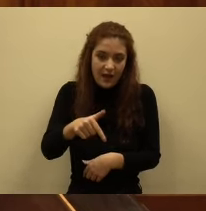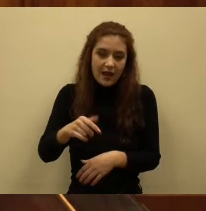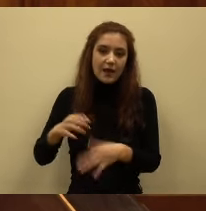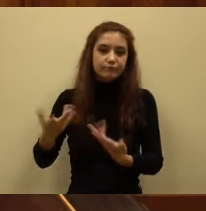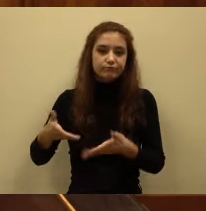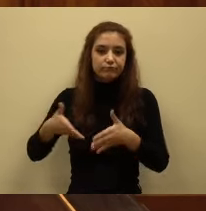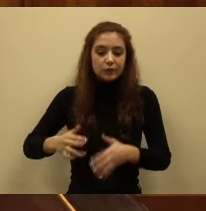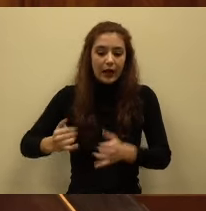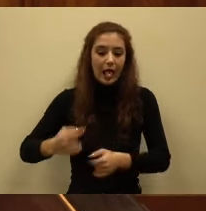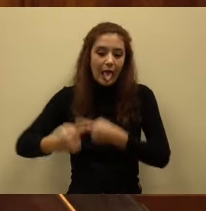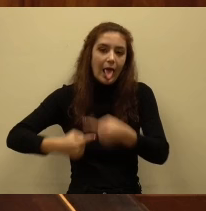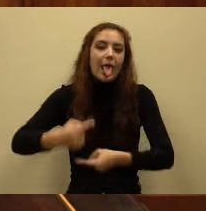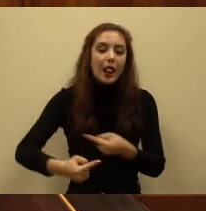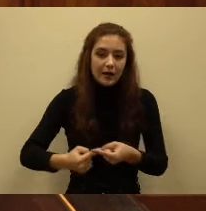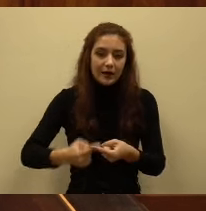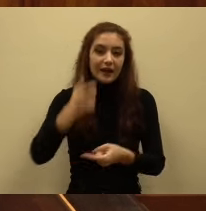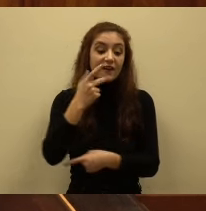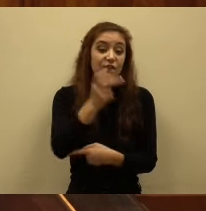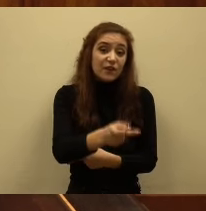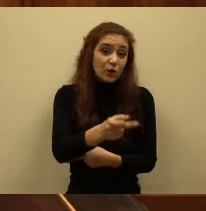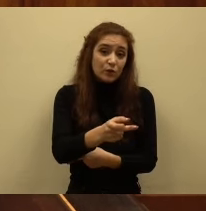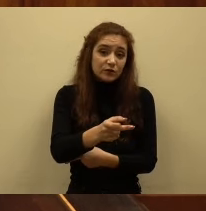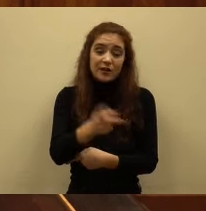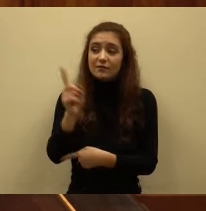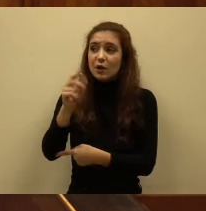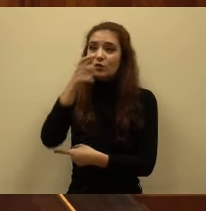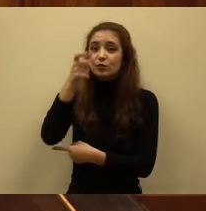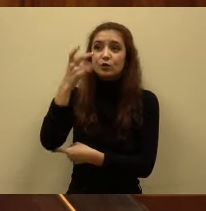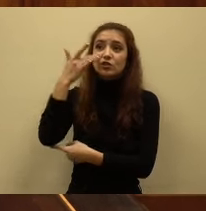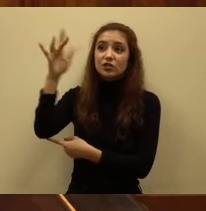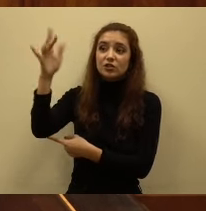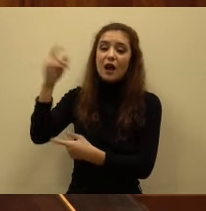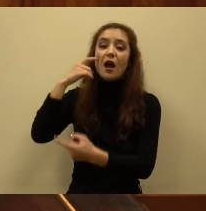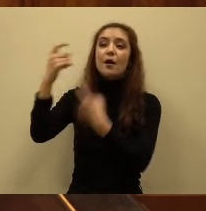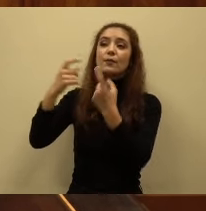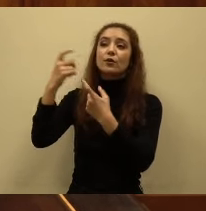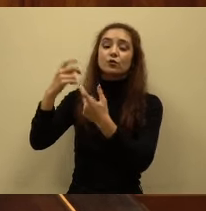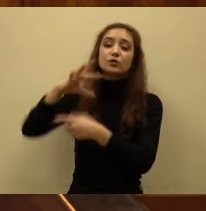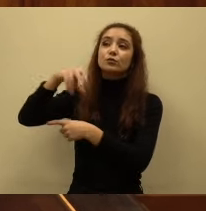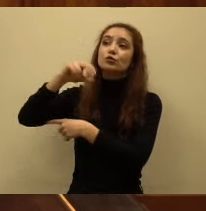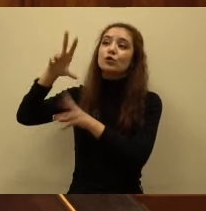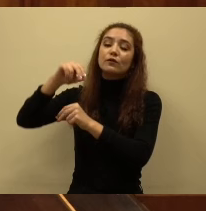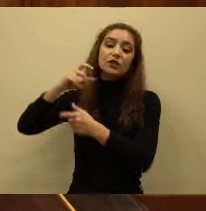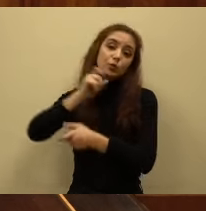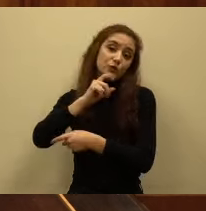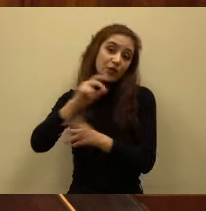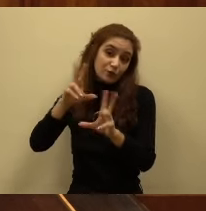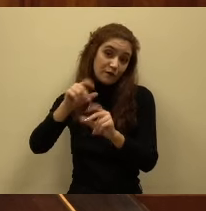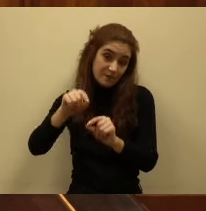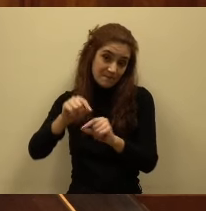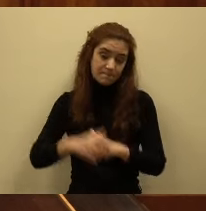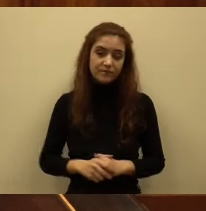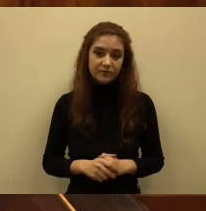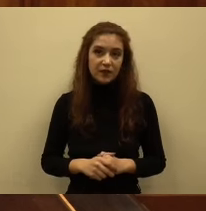que ficaram e não dos que partiram à procura de novos mundos e de novas oportunidades. É importante que se